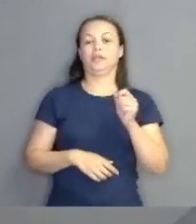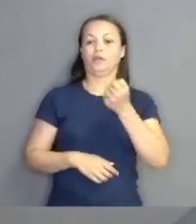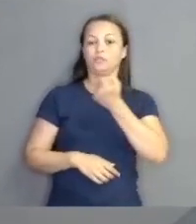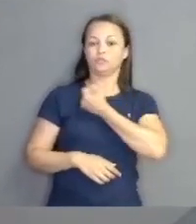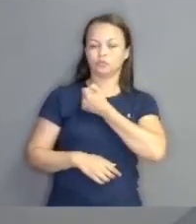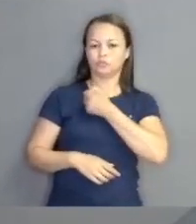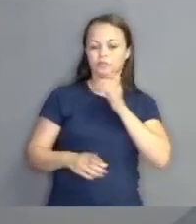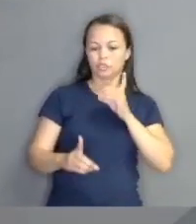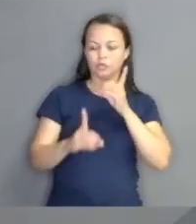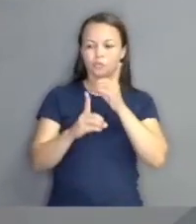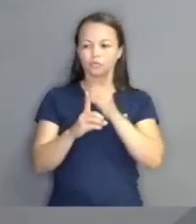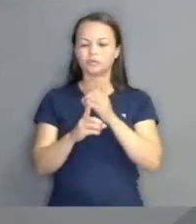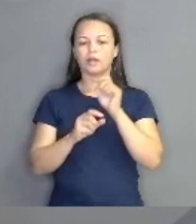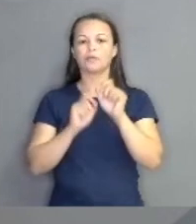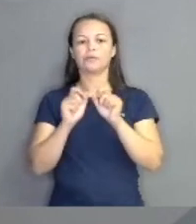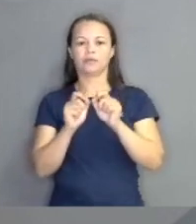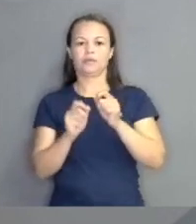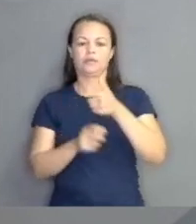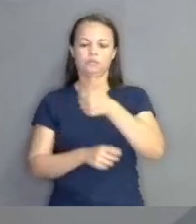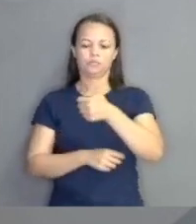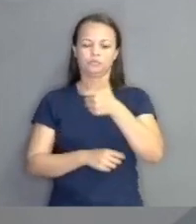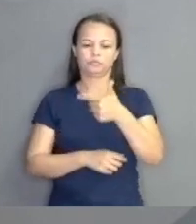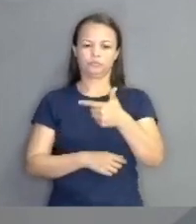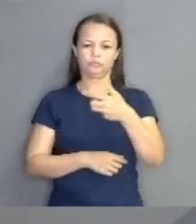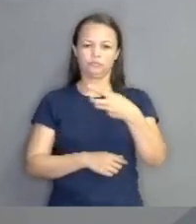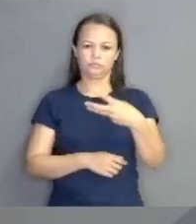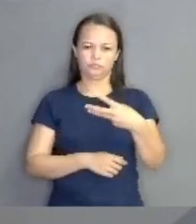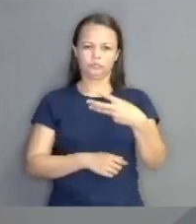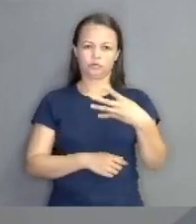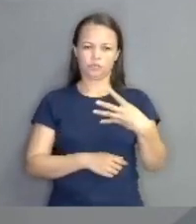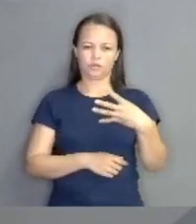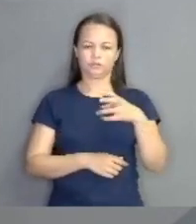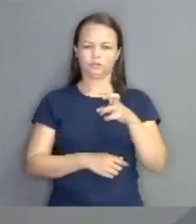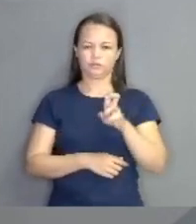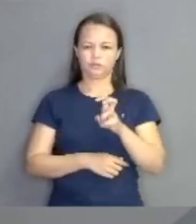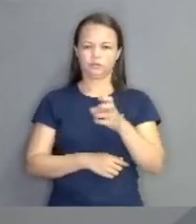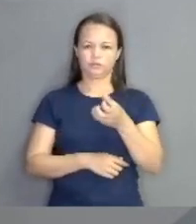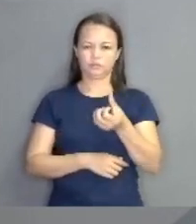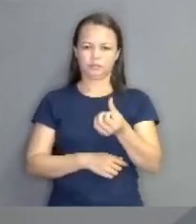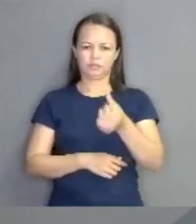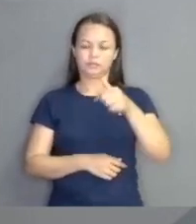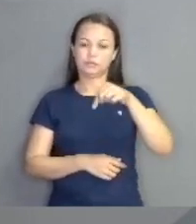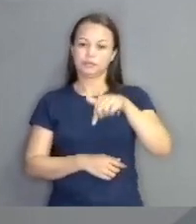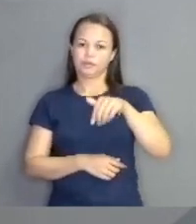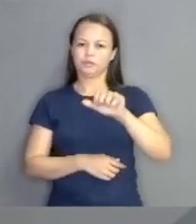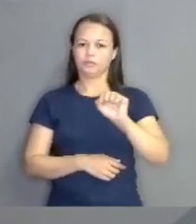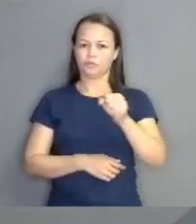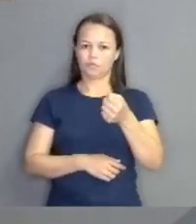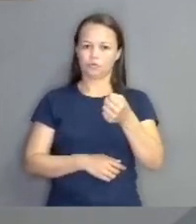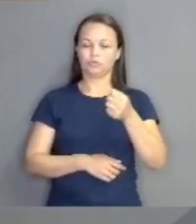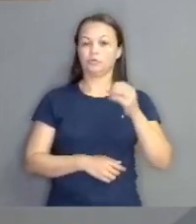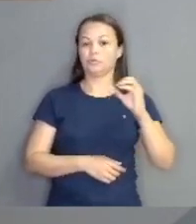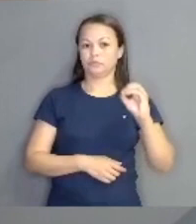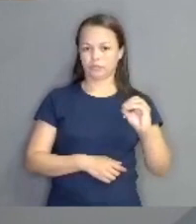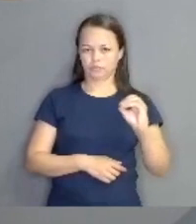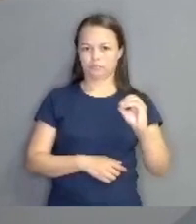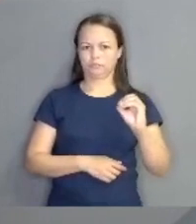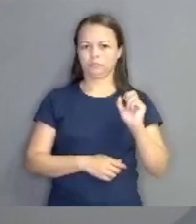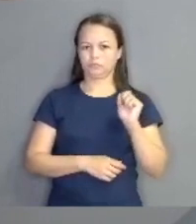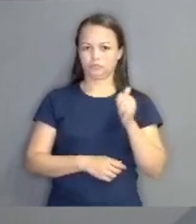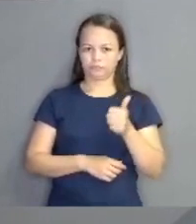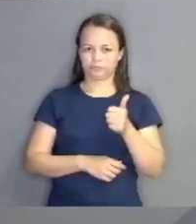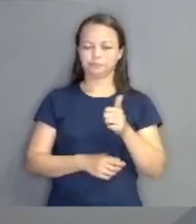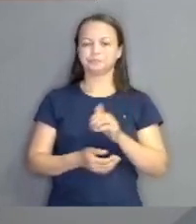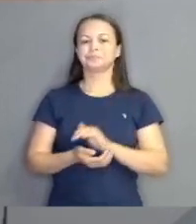são 1, 2, 3, 4, 5, 6, 7, 8, 9 e o 0, tá?